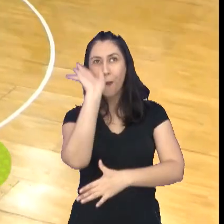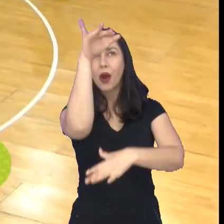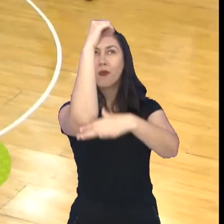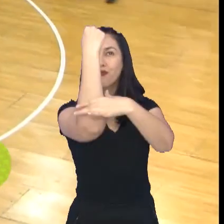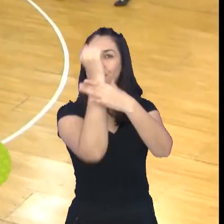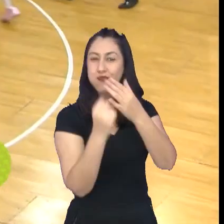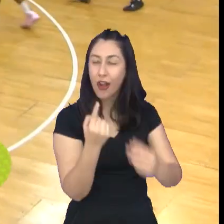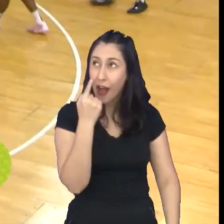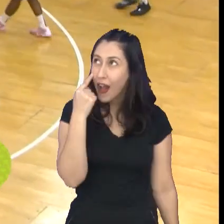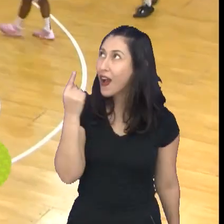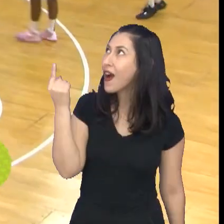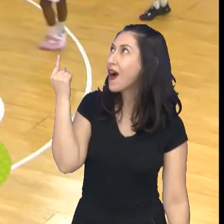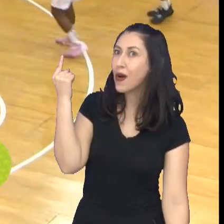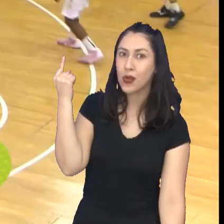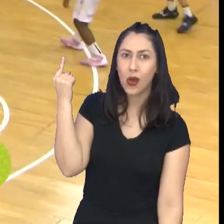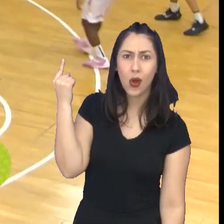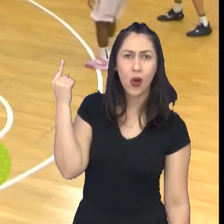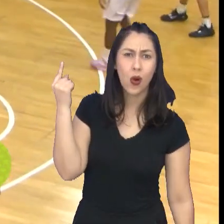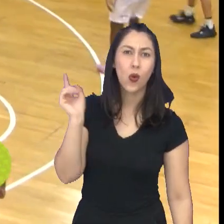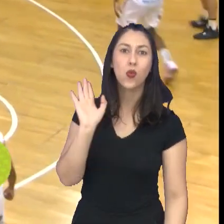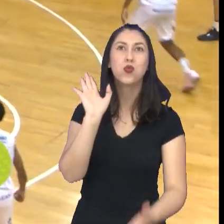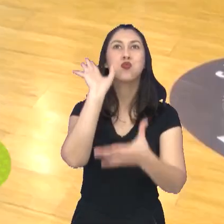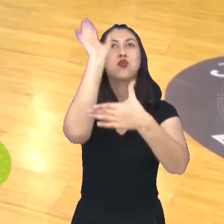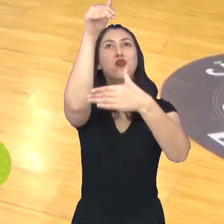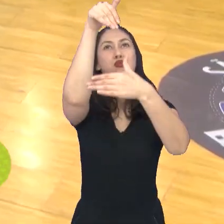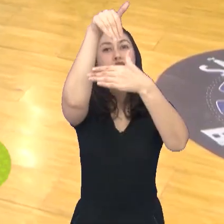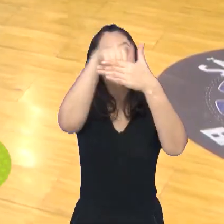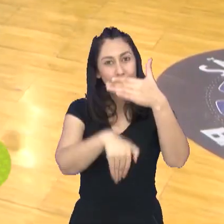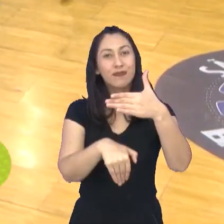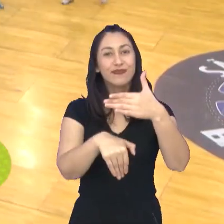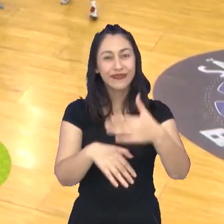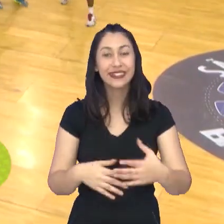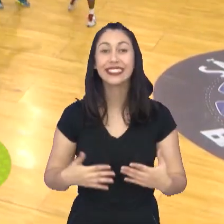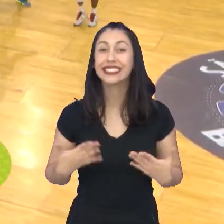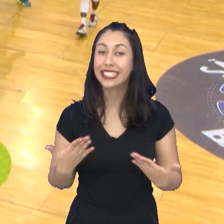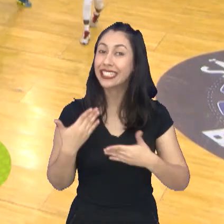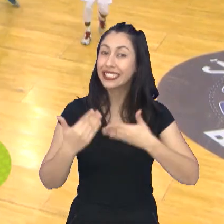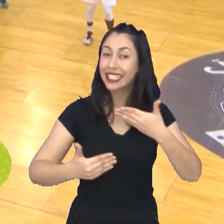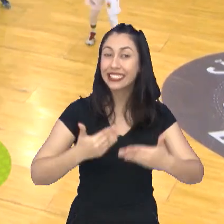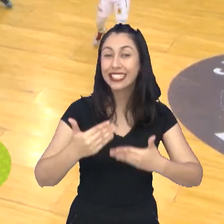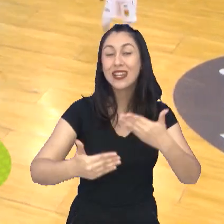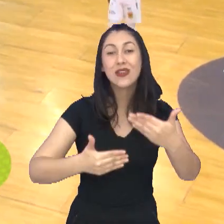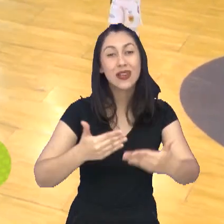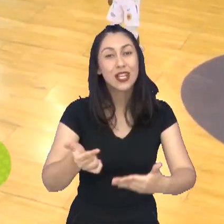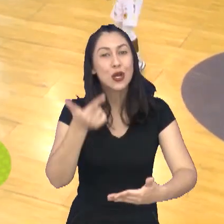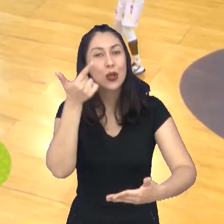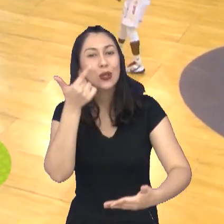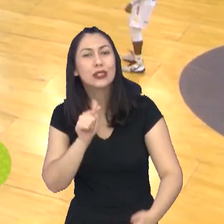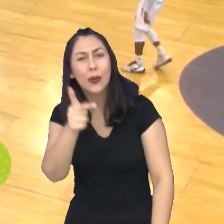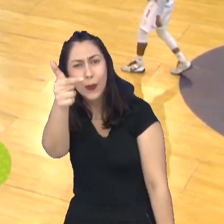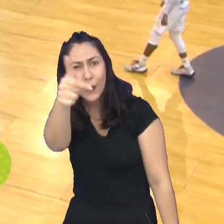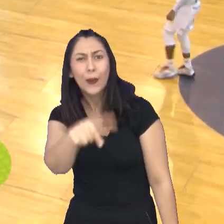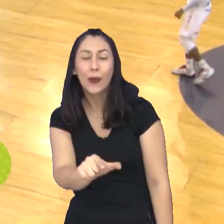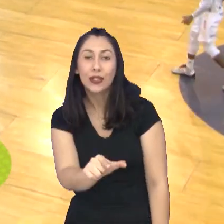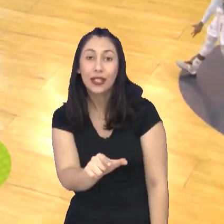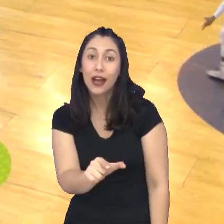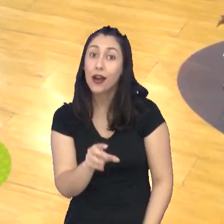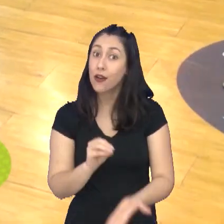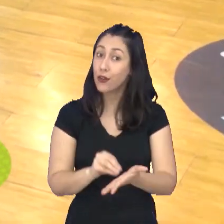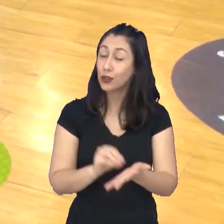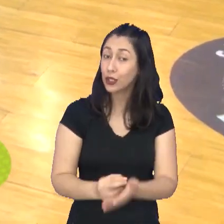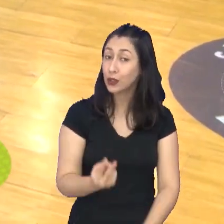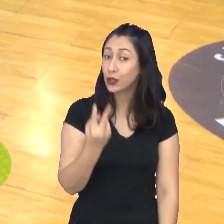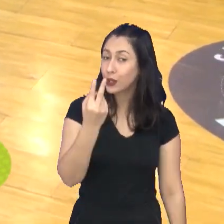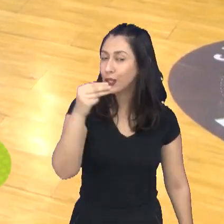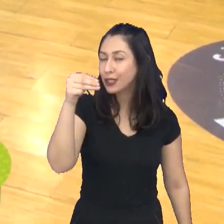essa bola do Lema, foi de Chua. Na sequência, o argentino acertou mais uma, restando 2 minutos e